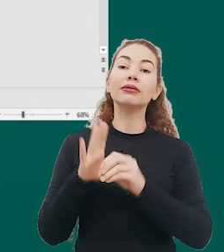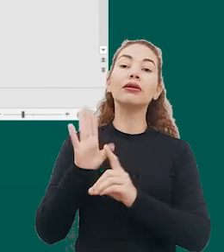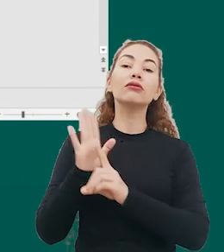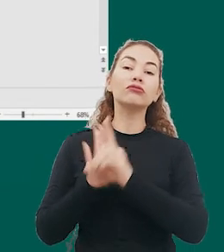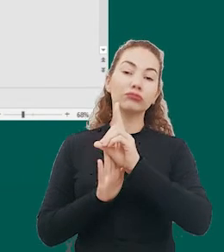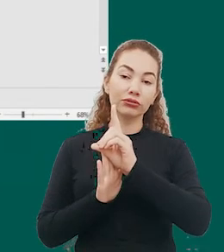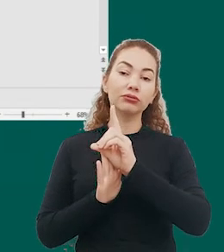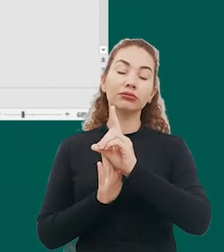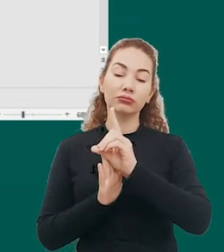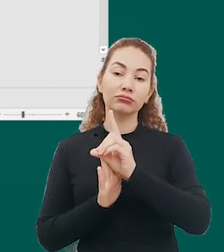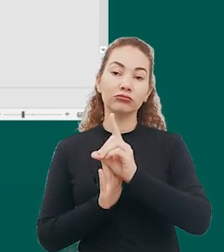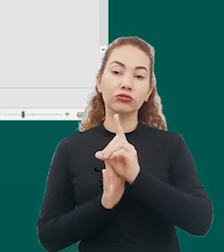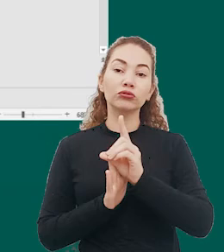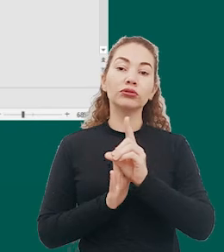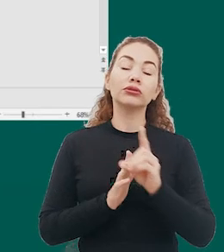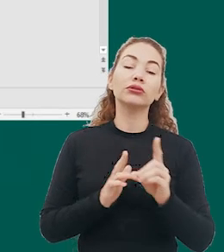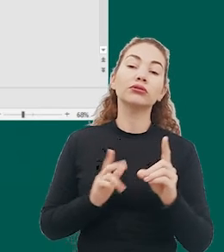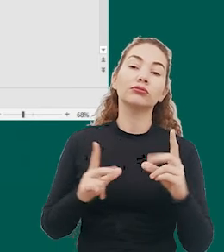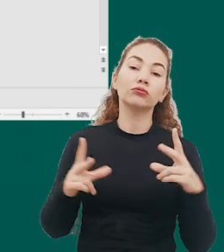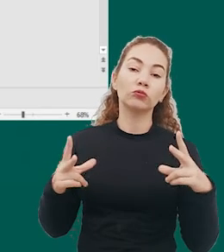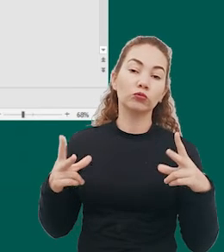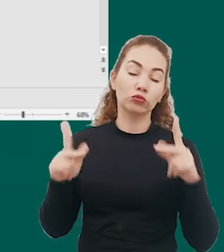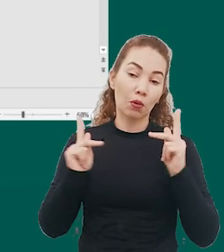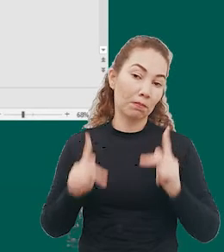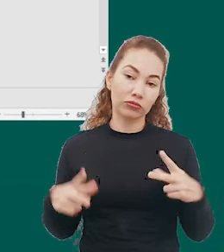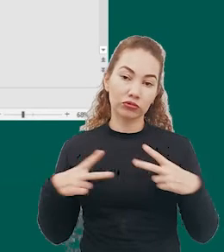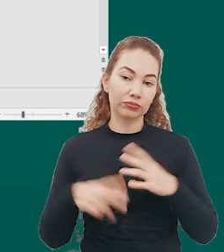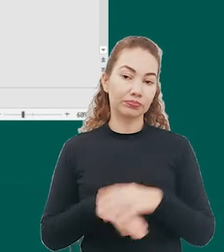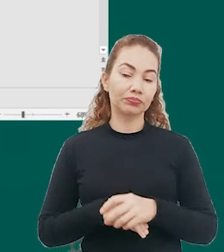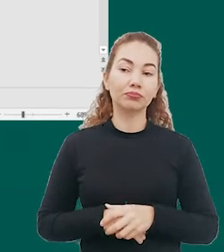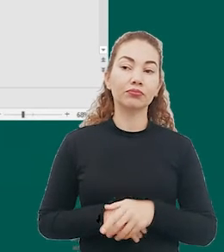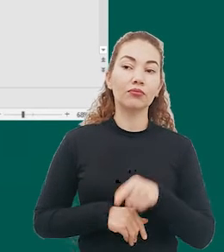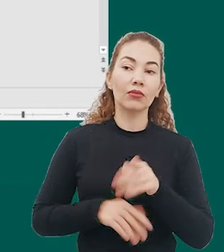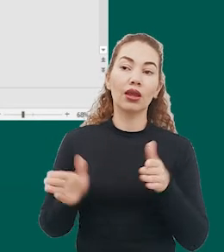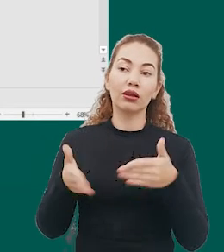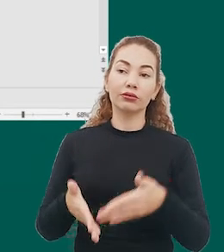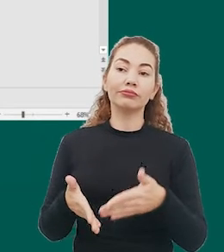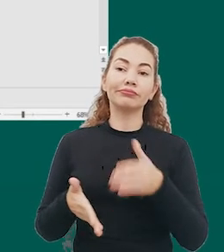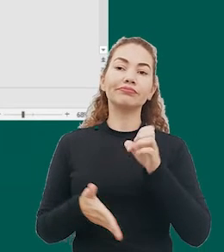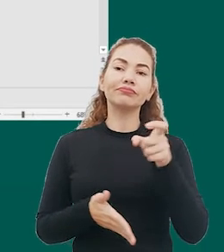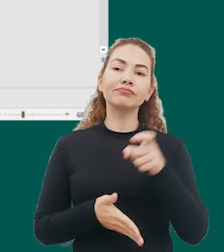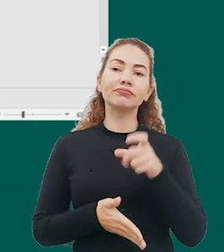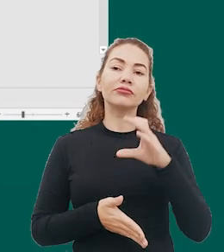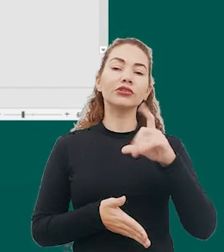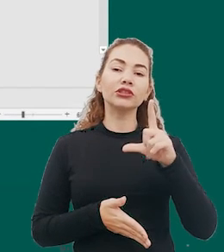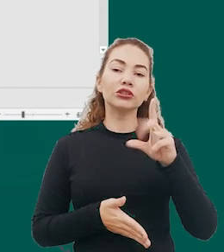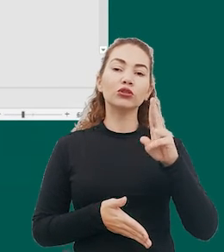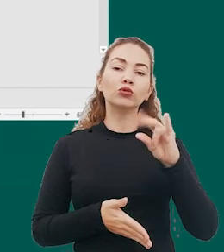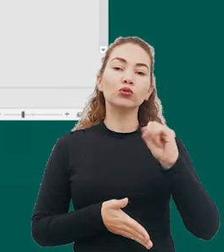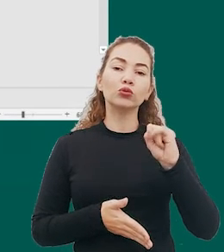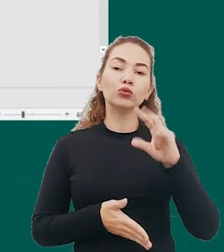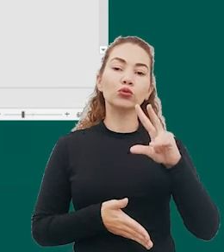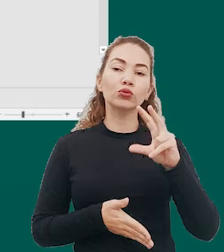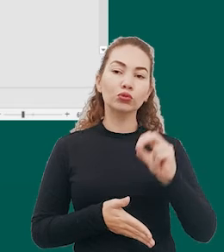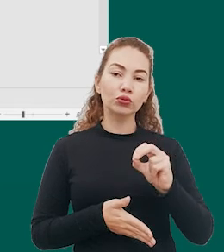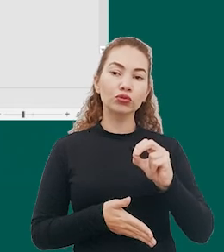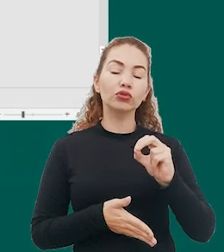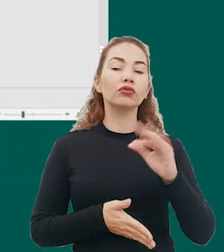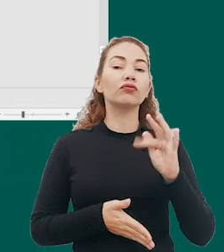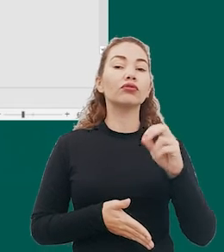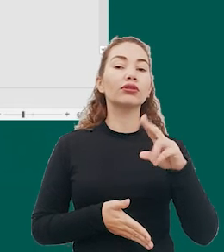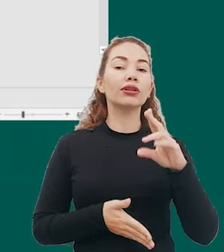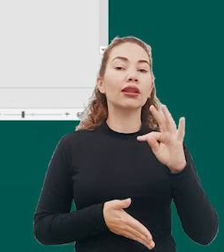renda pessoa física, certo? E ele é exclusivo na fonte. O que é o exclusivo na fonte? Uma vez